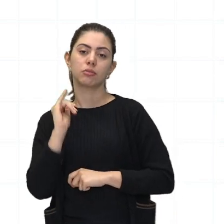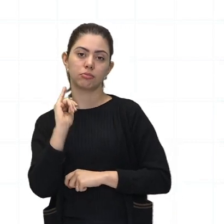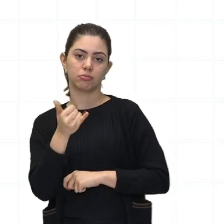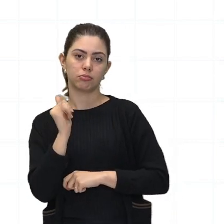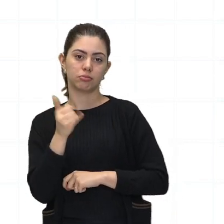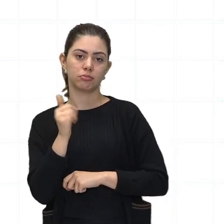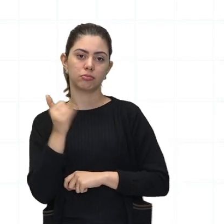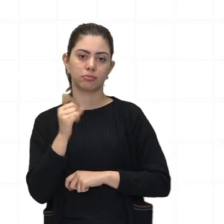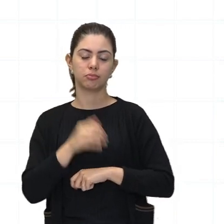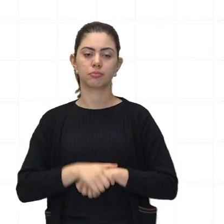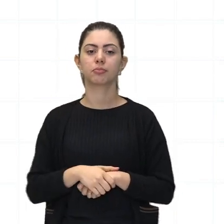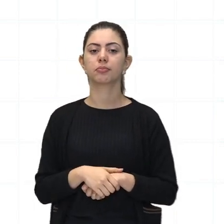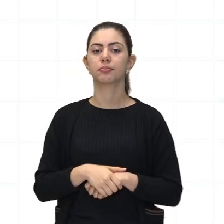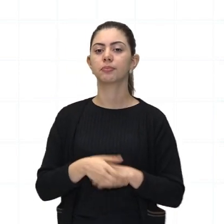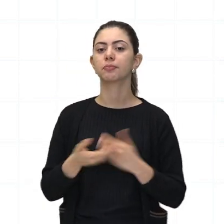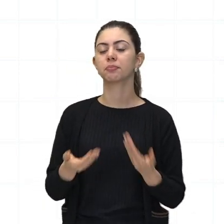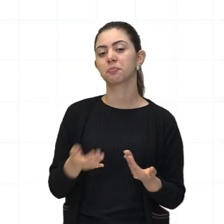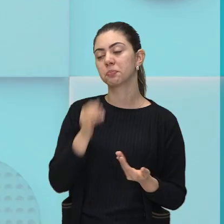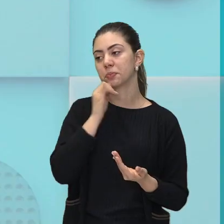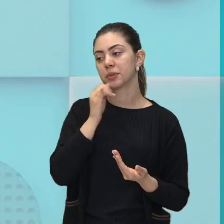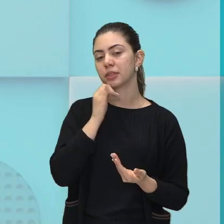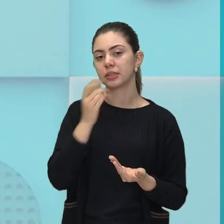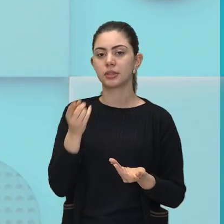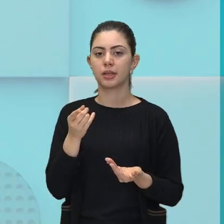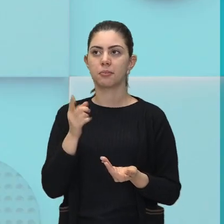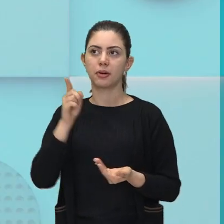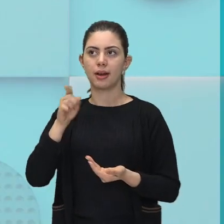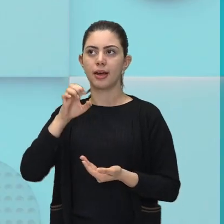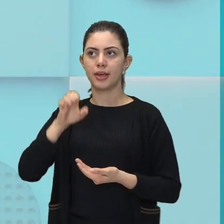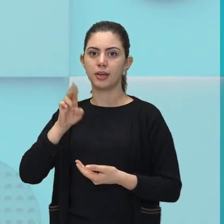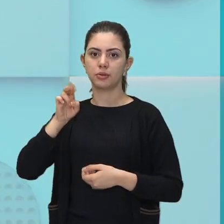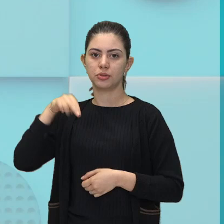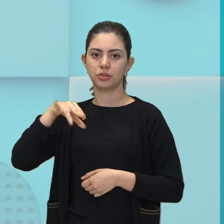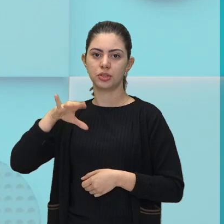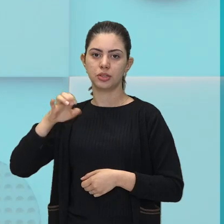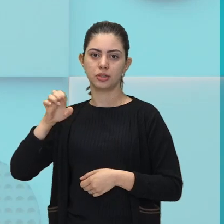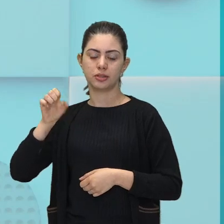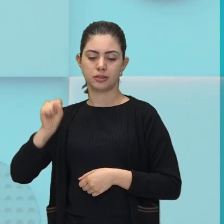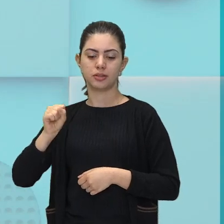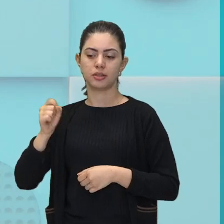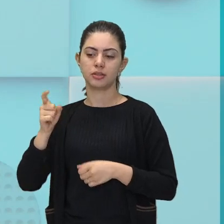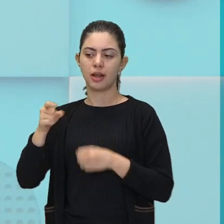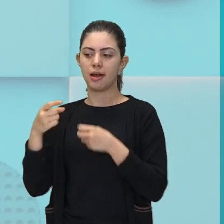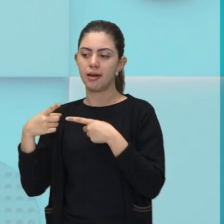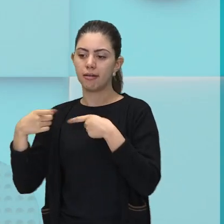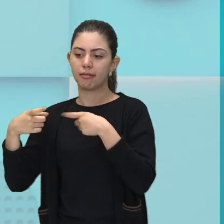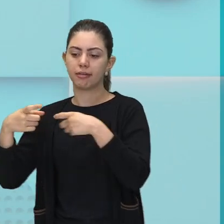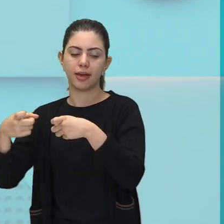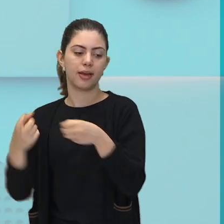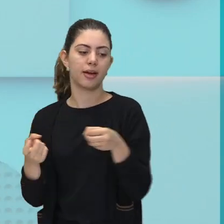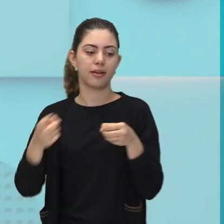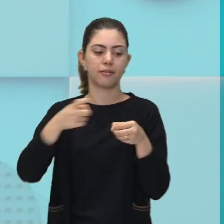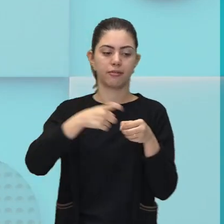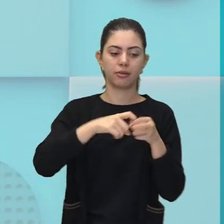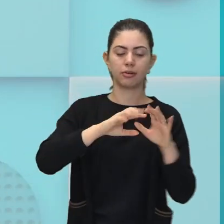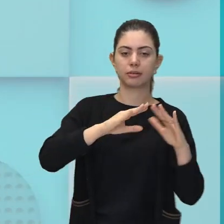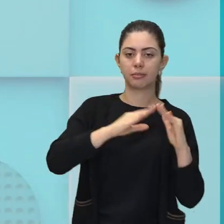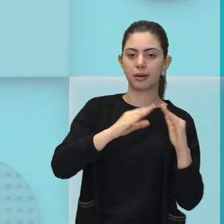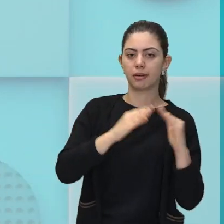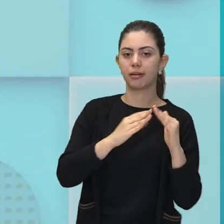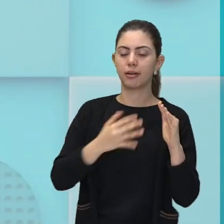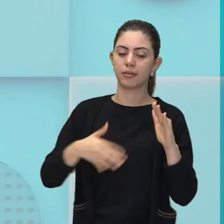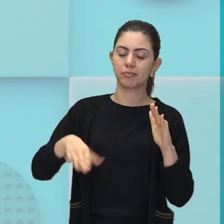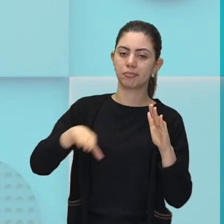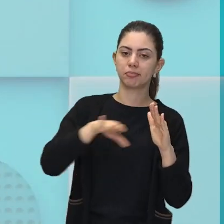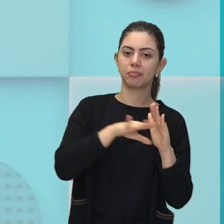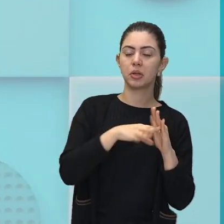a partida, a volta de Ulisses da guerra para casa, por exemplo, lá na Odisseia, e ele tem que lidar com a